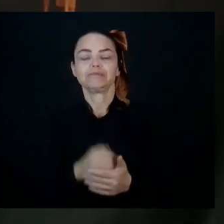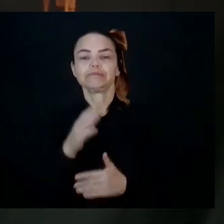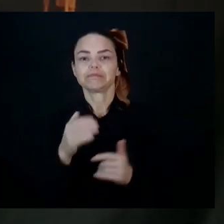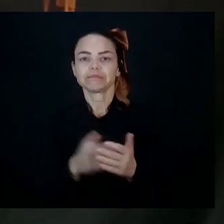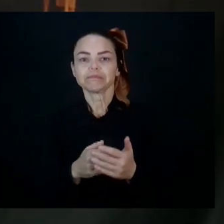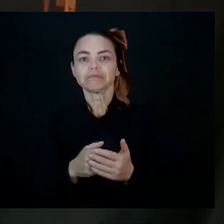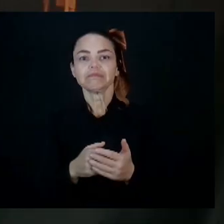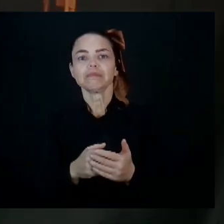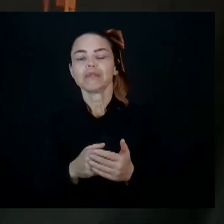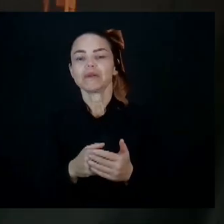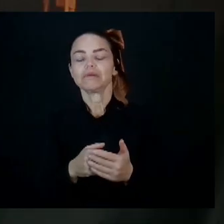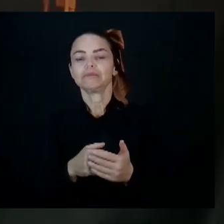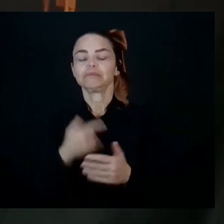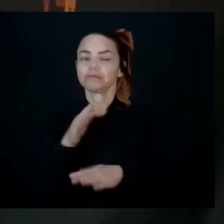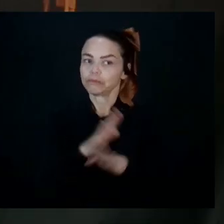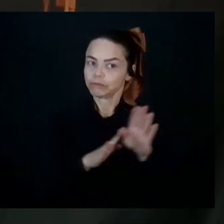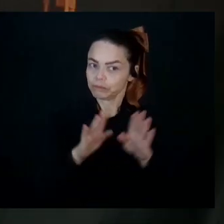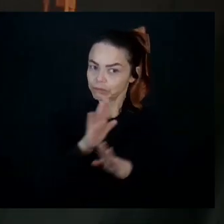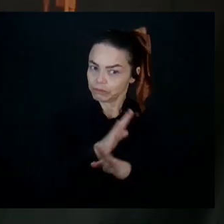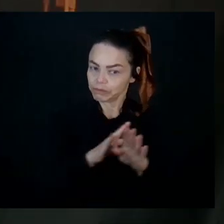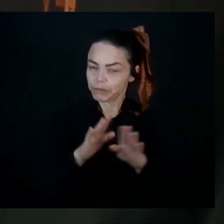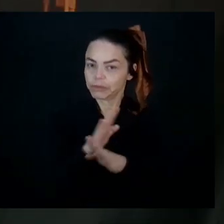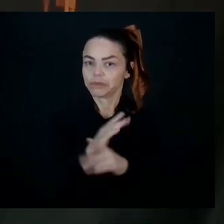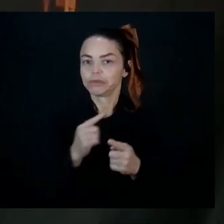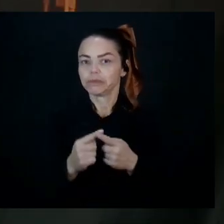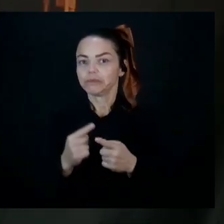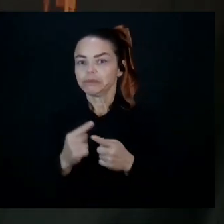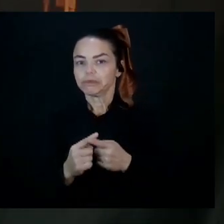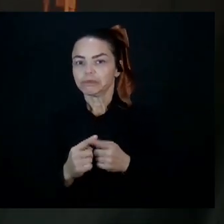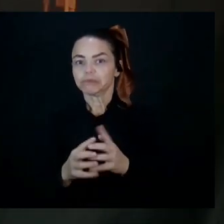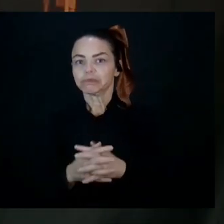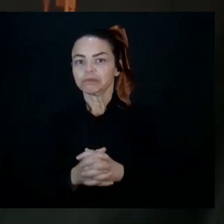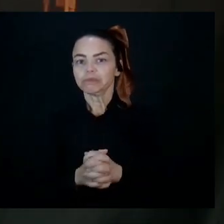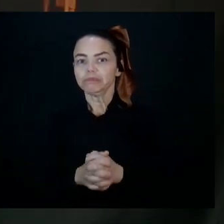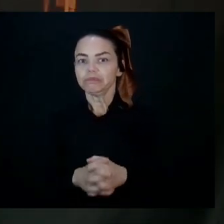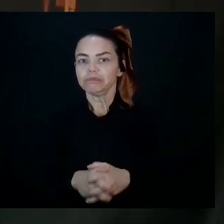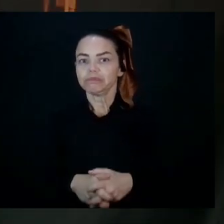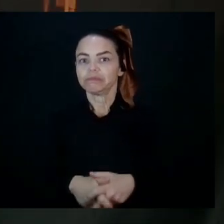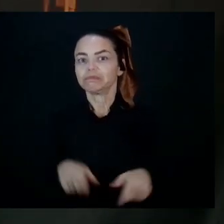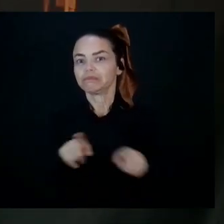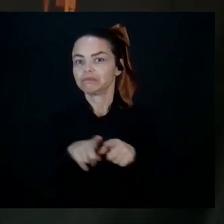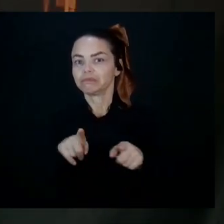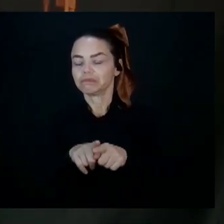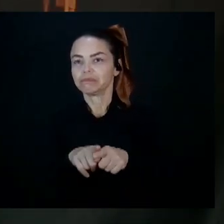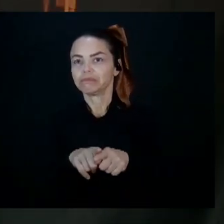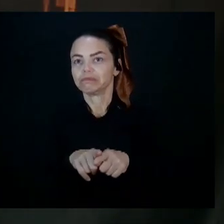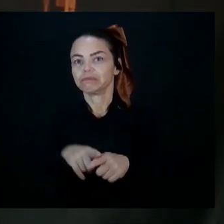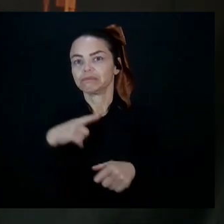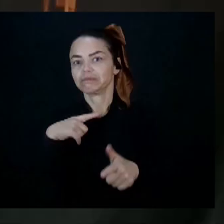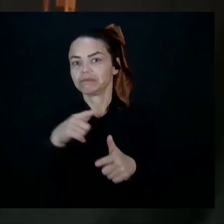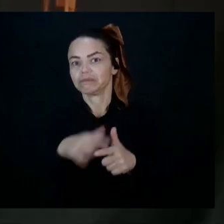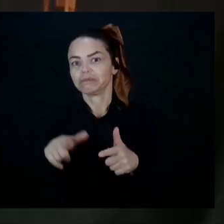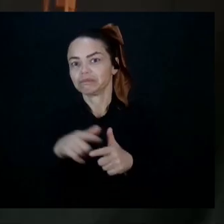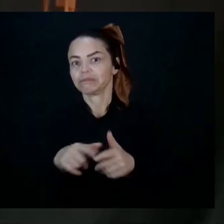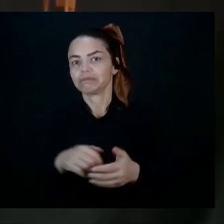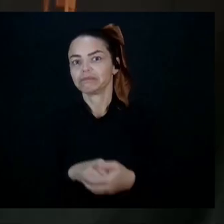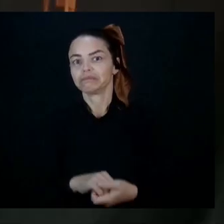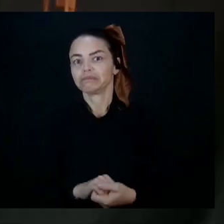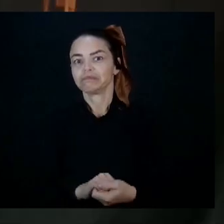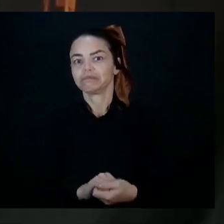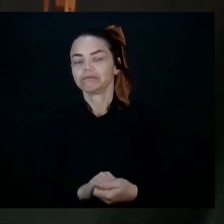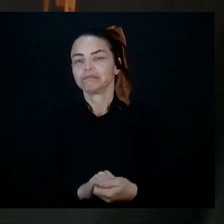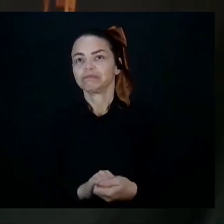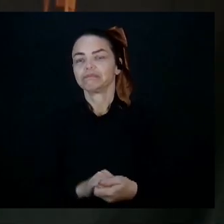limite. Você toma cuidado com essas coisas aí, porque você também pode passar por isso. Exatamente, porque nós vamos